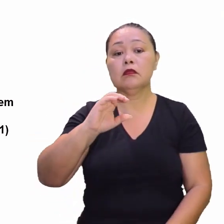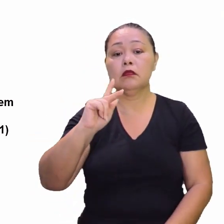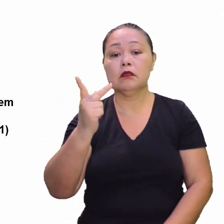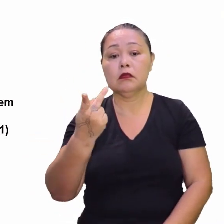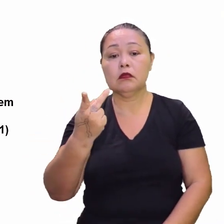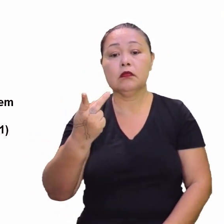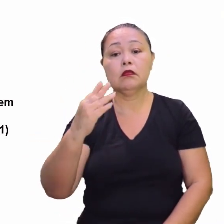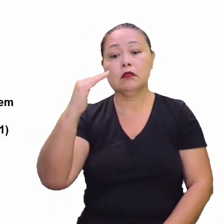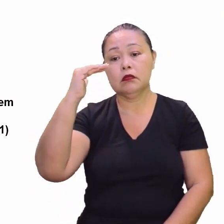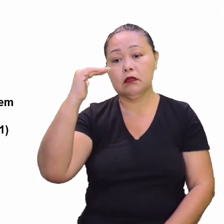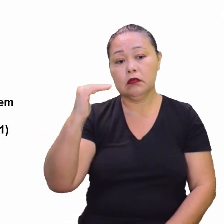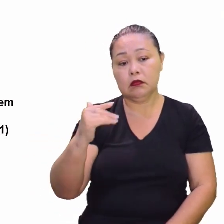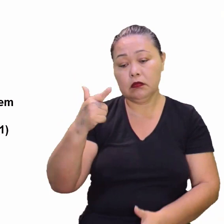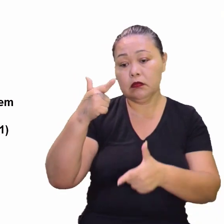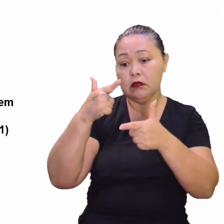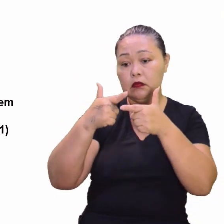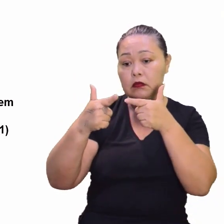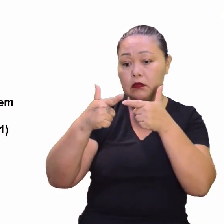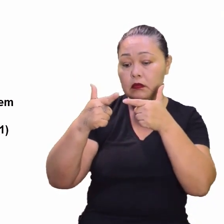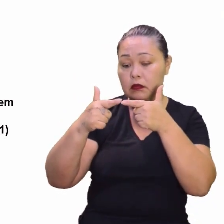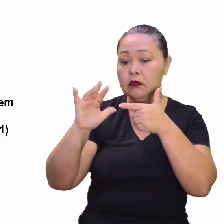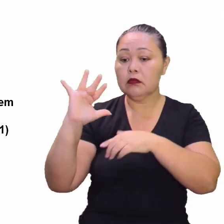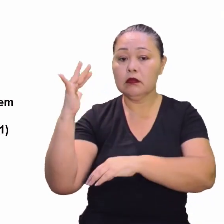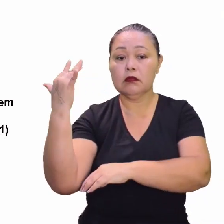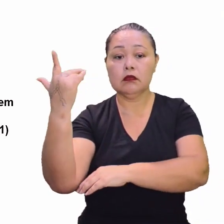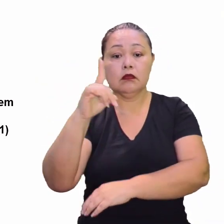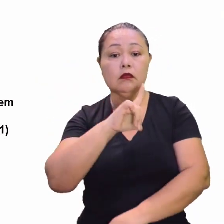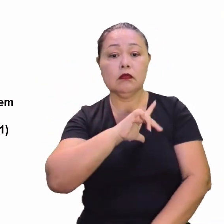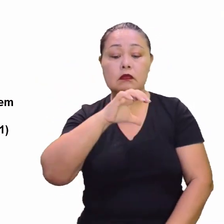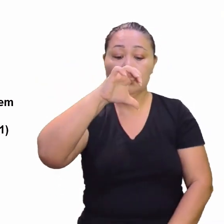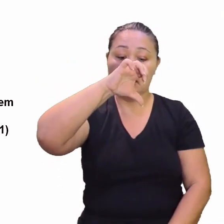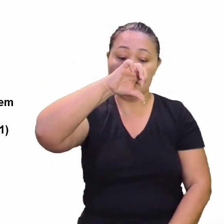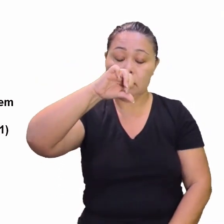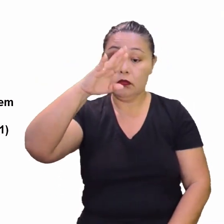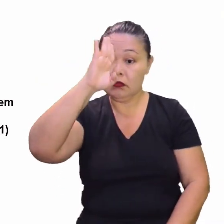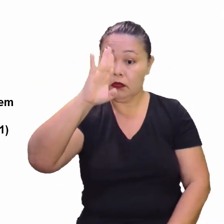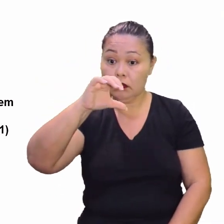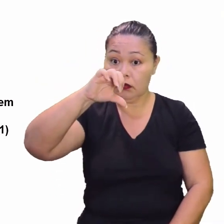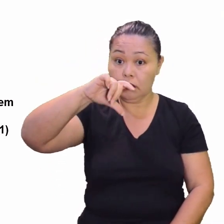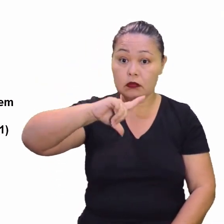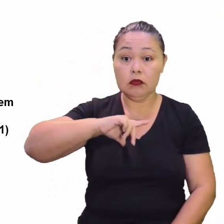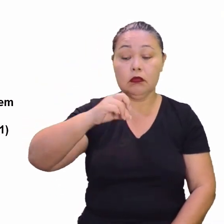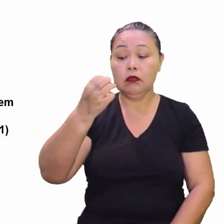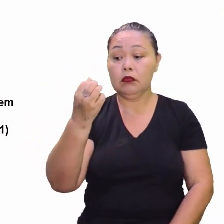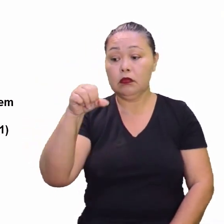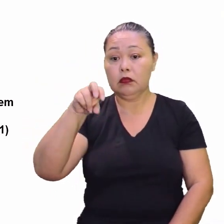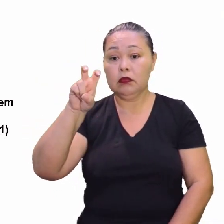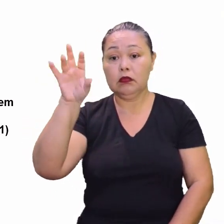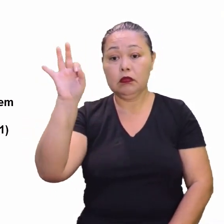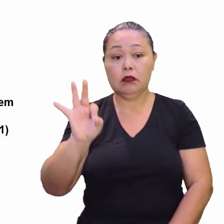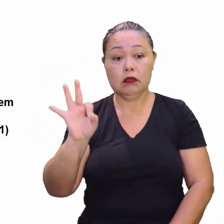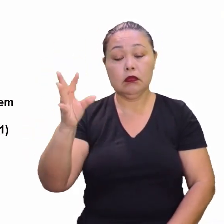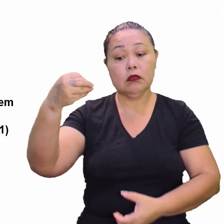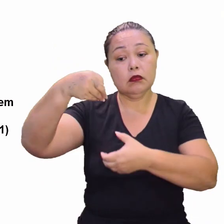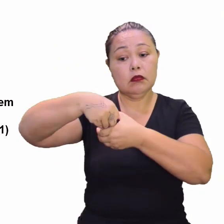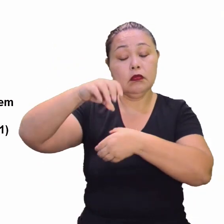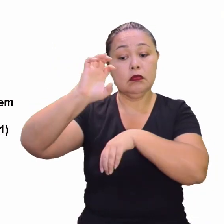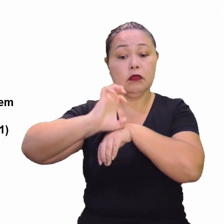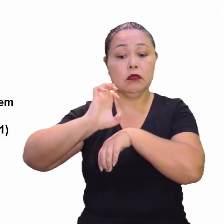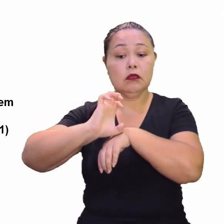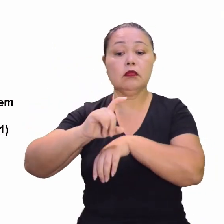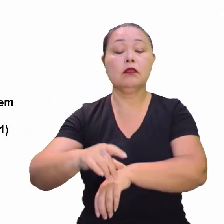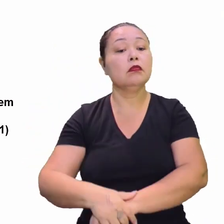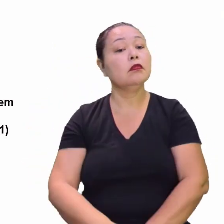PCHs possuem baixo impacto ambiental. No Brasil existem 900 e 6,5% estão